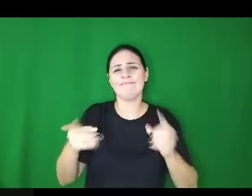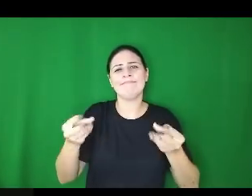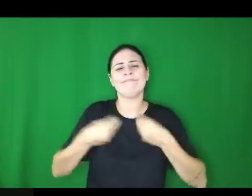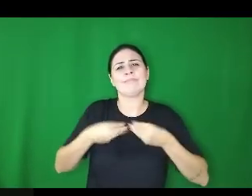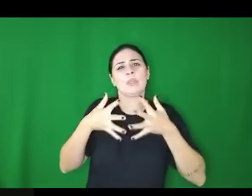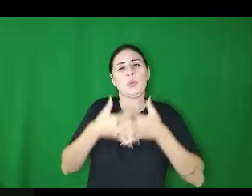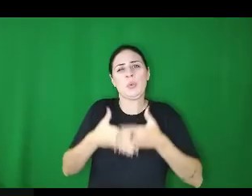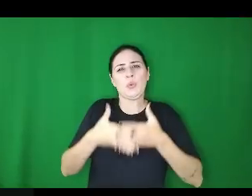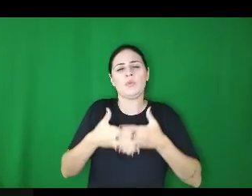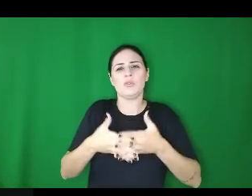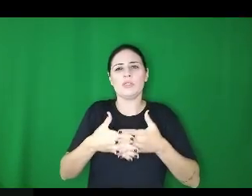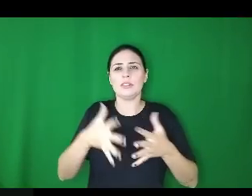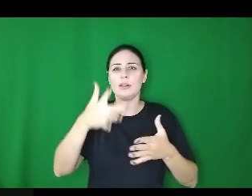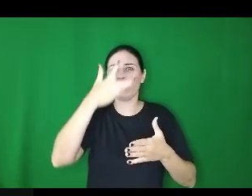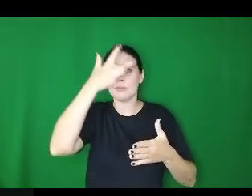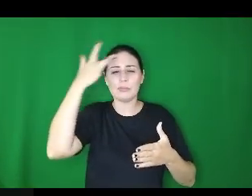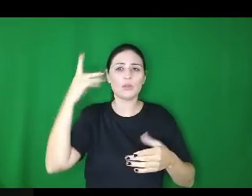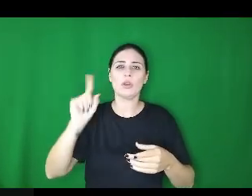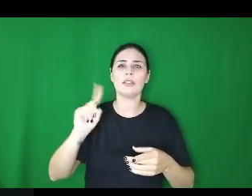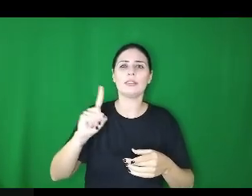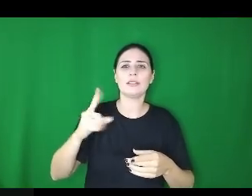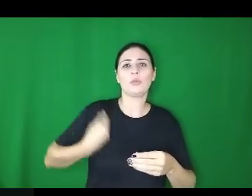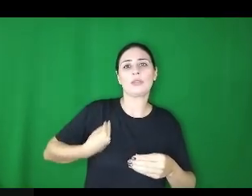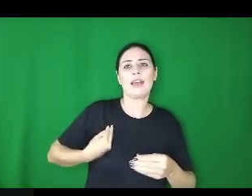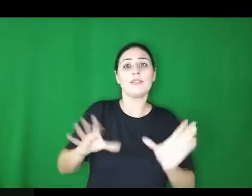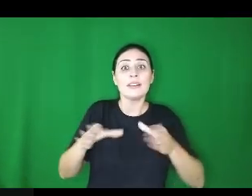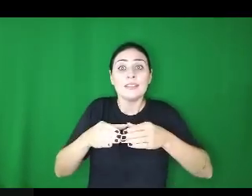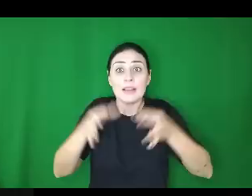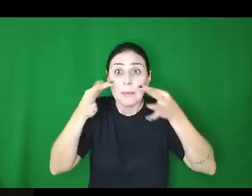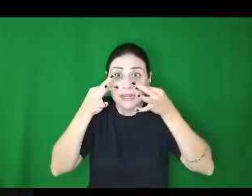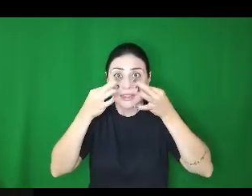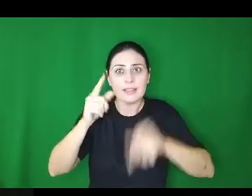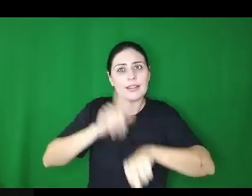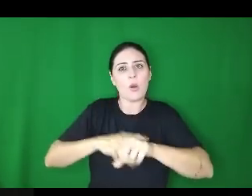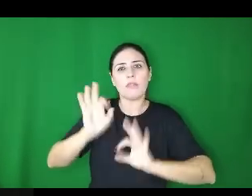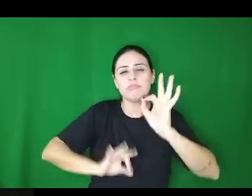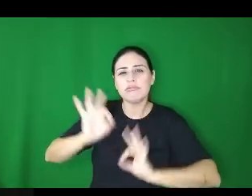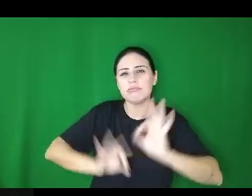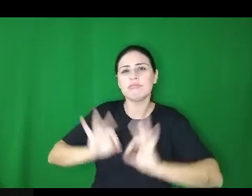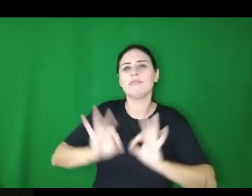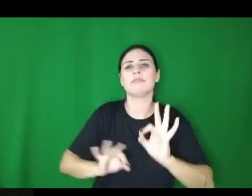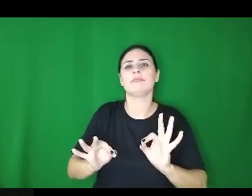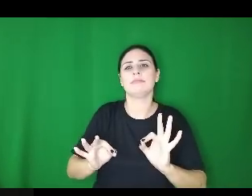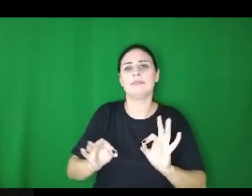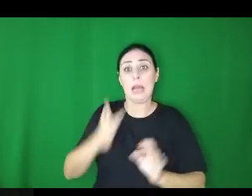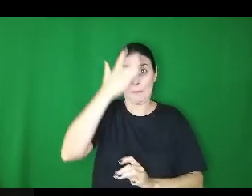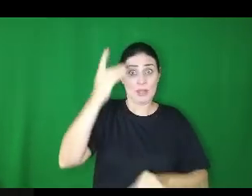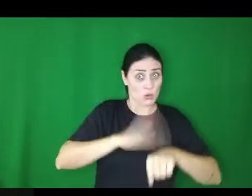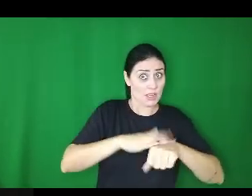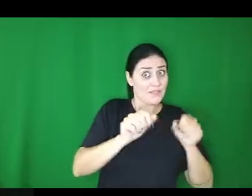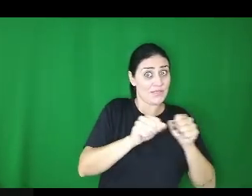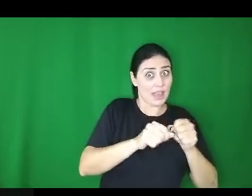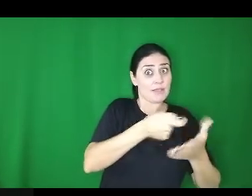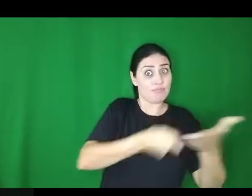enxugaria muito esse currículo. Se eu tivesse a bala na agulha para mexer nisso, eu enxugaria. Então, eu